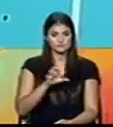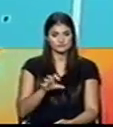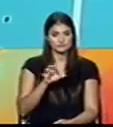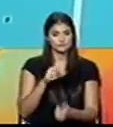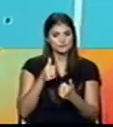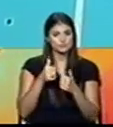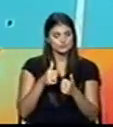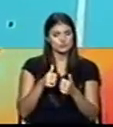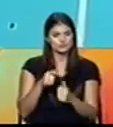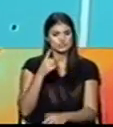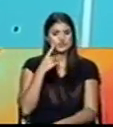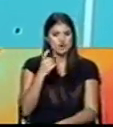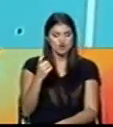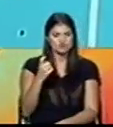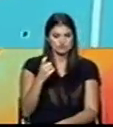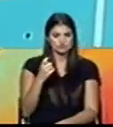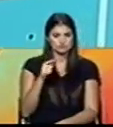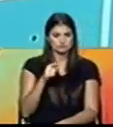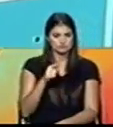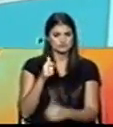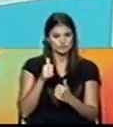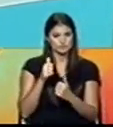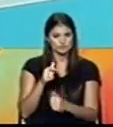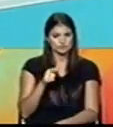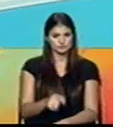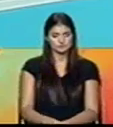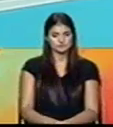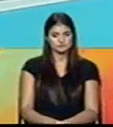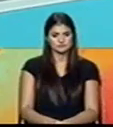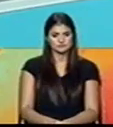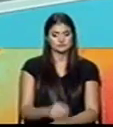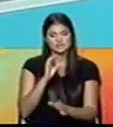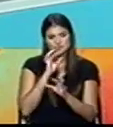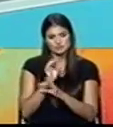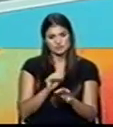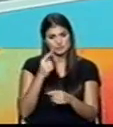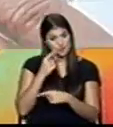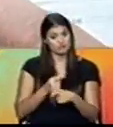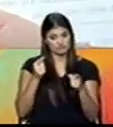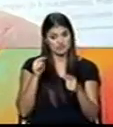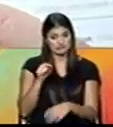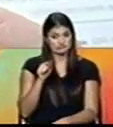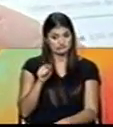estas nozinhas, assim. É o que vai, esta massa é o que se vai Marisa, transformar. Tu mostra-me isto, mulher.